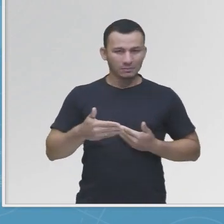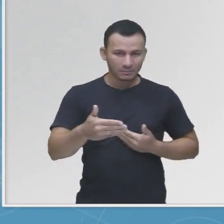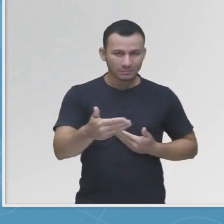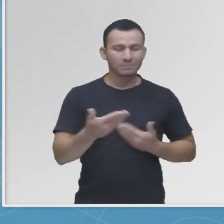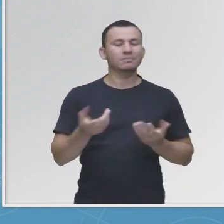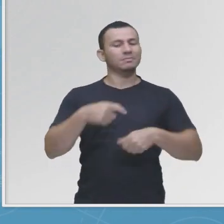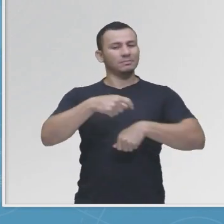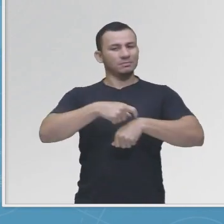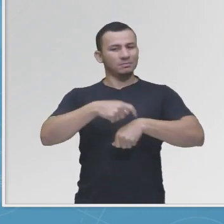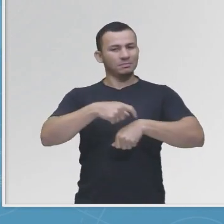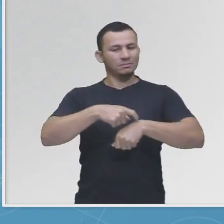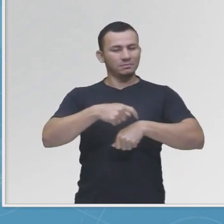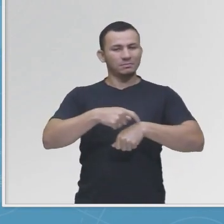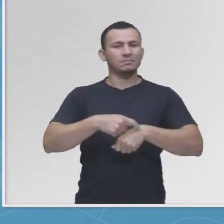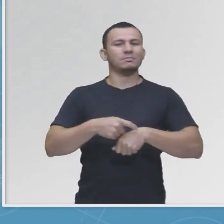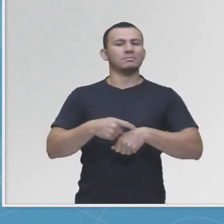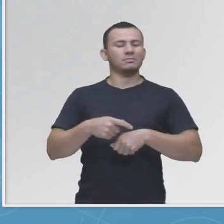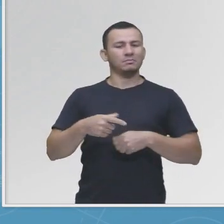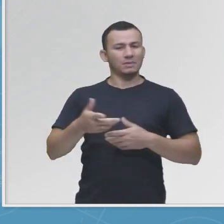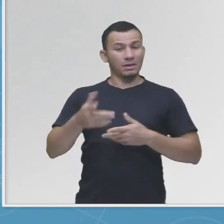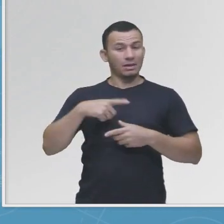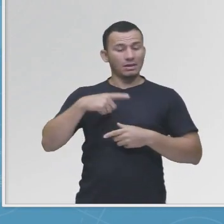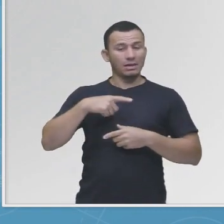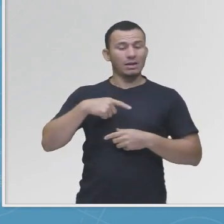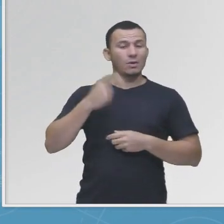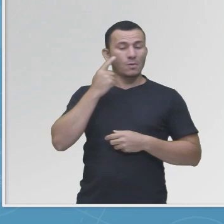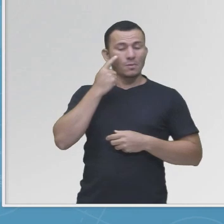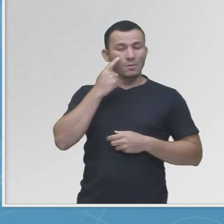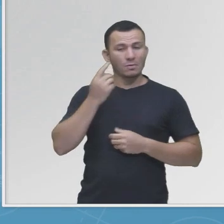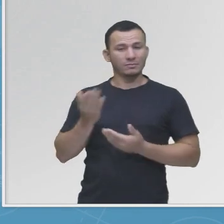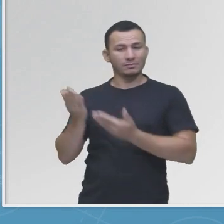agora acompanhar um vídeo para dar ênfase ao nosso conteúdo.